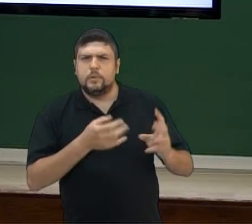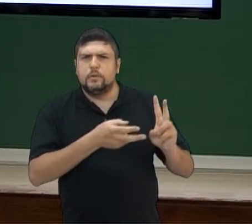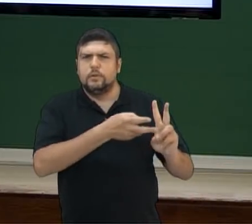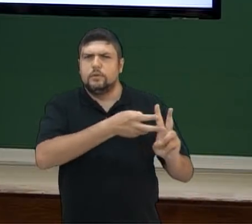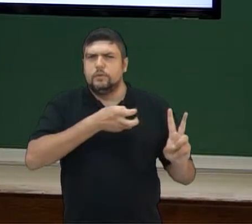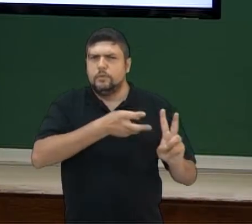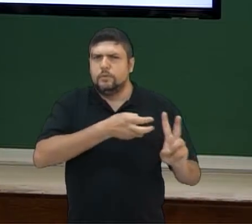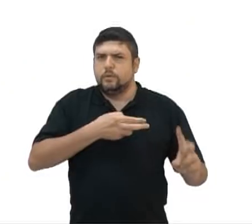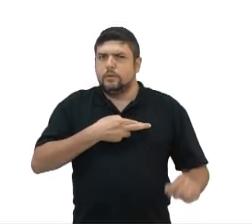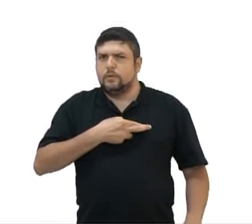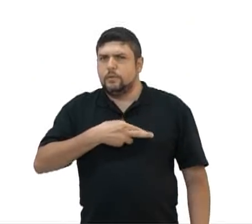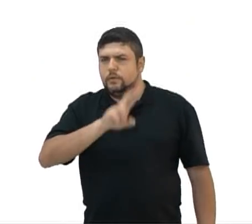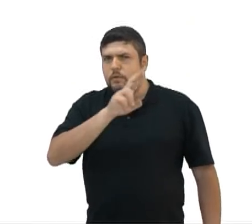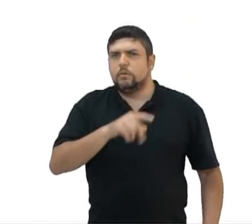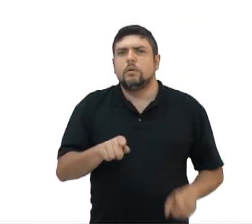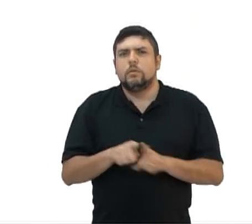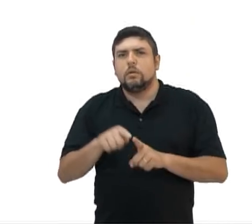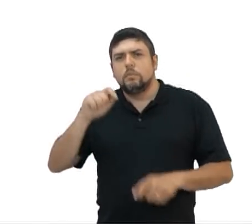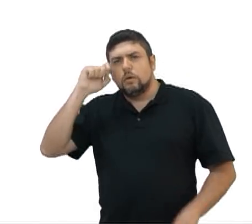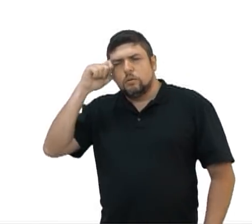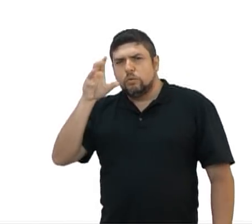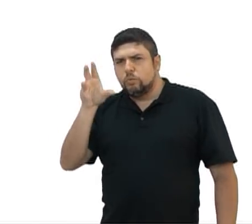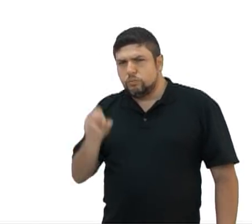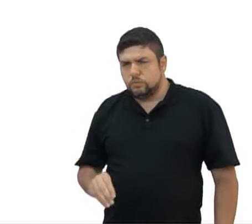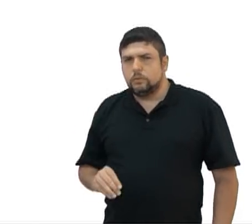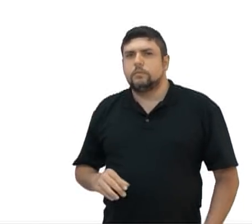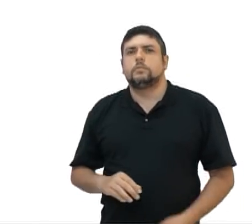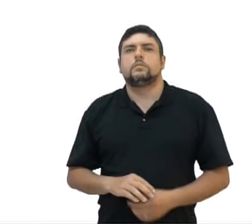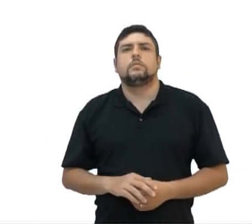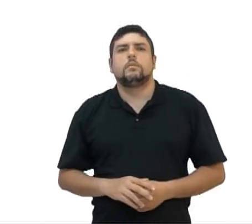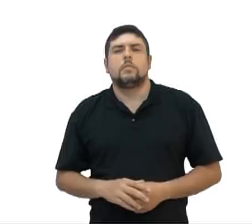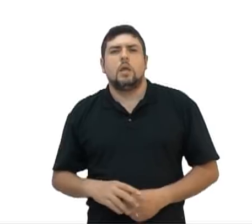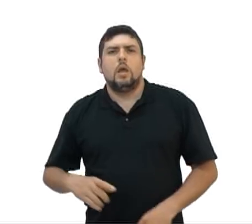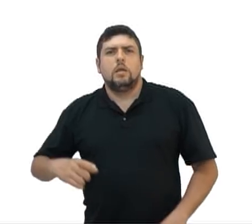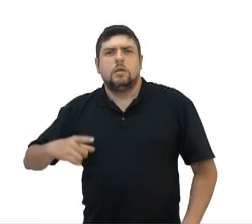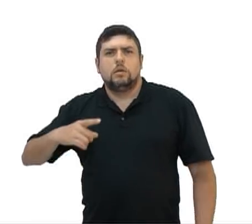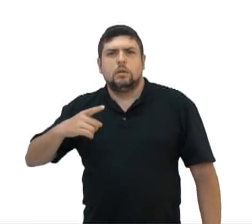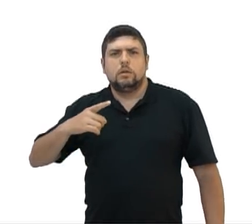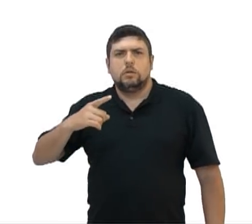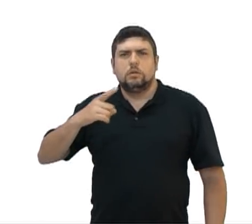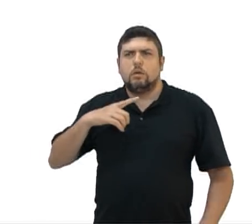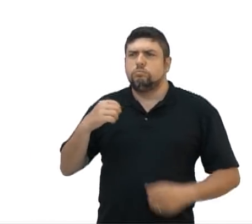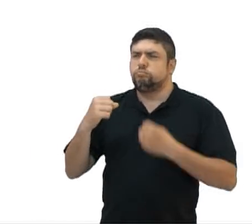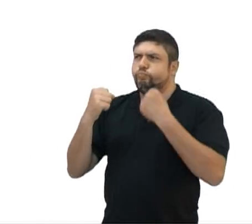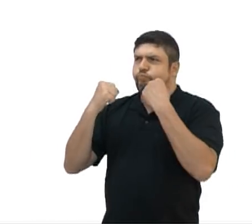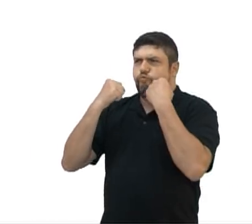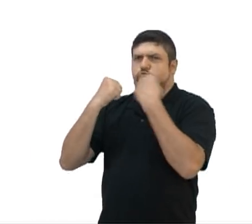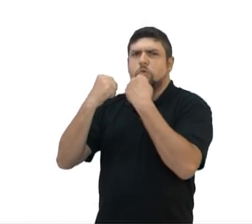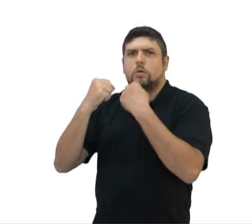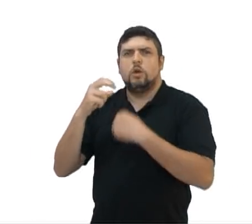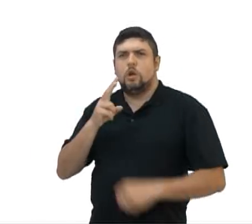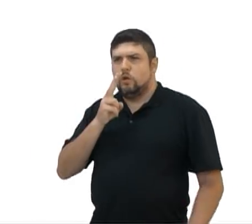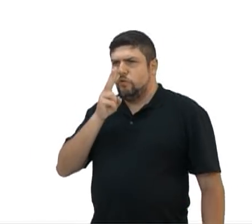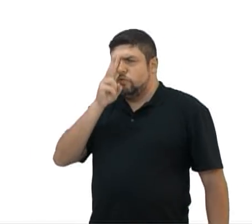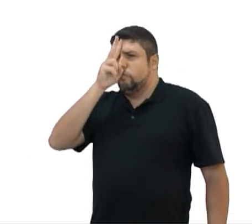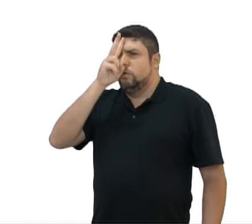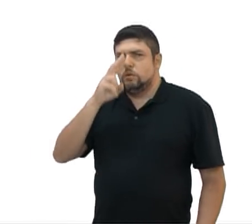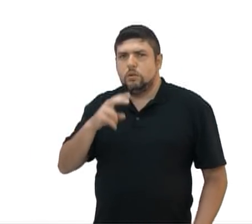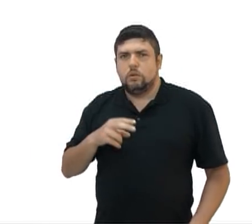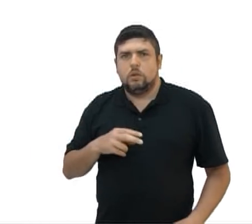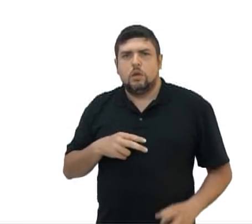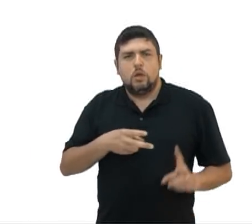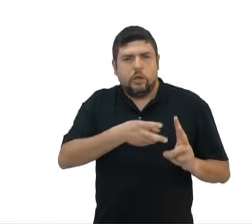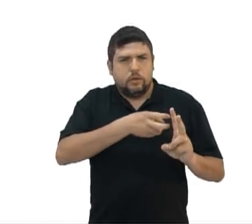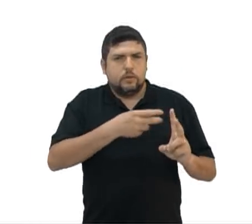América como os africanos. Existe uma força originária. Os Guarani chamam de Umboraiu, o espírito que nos